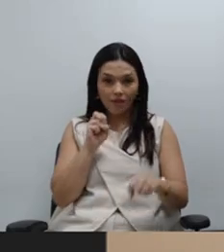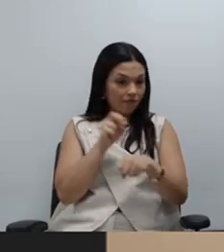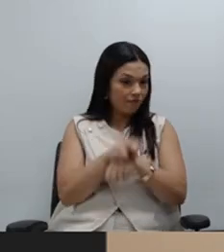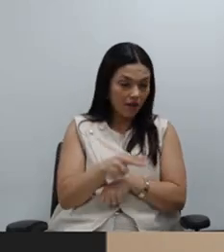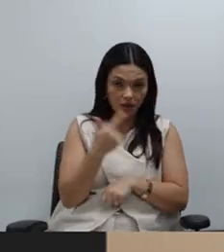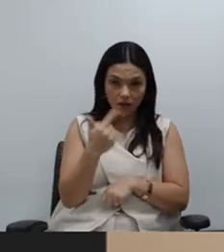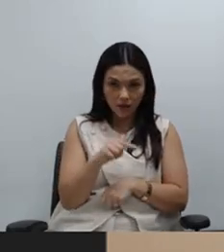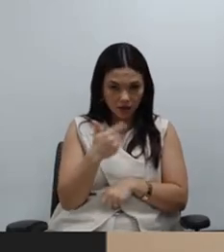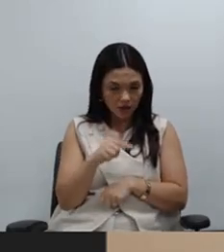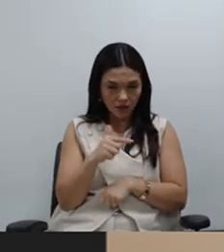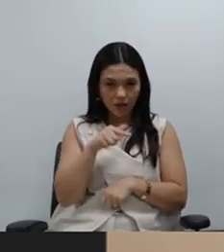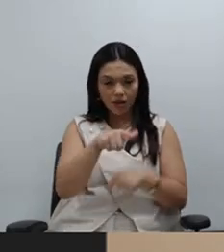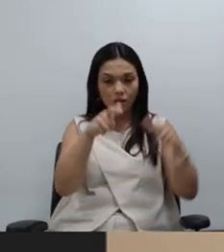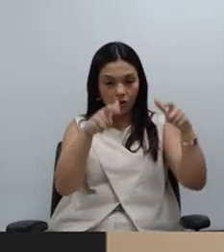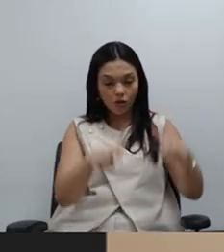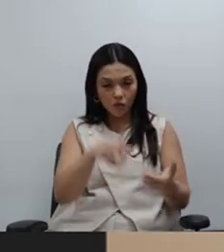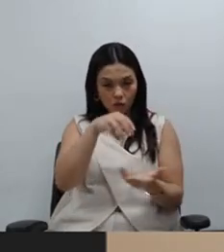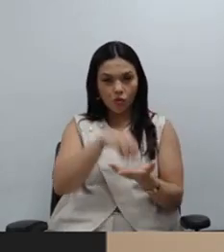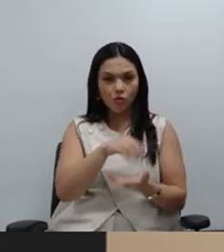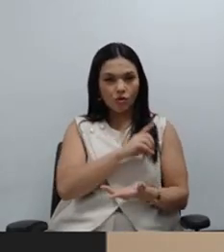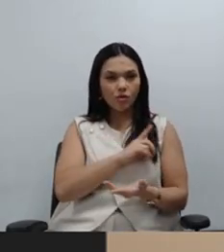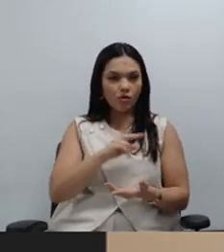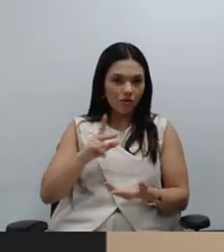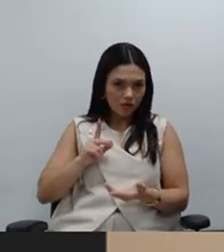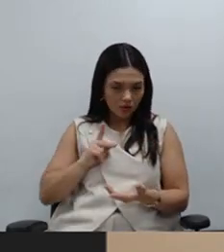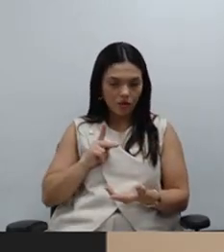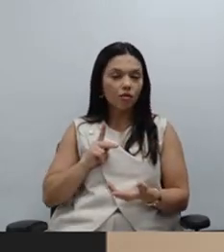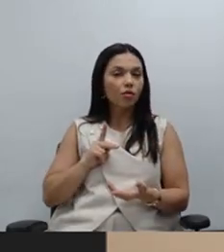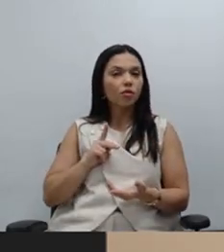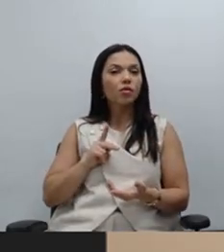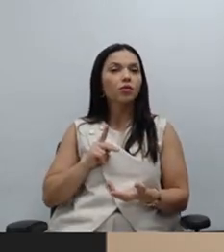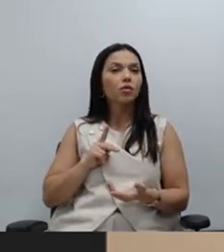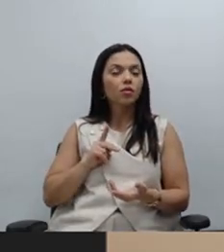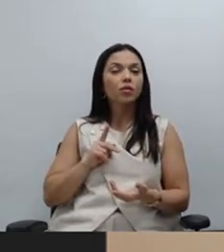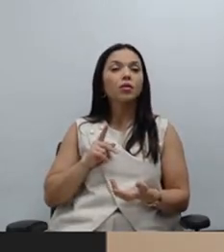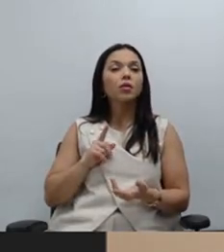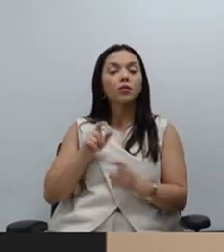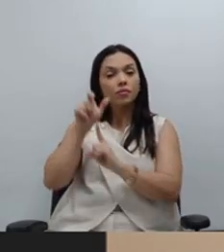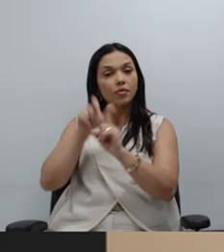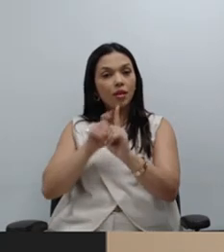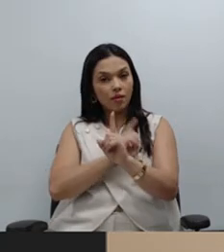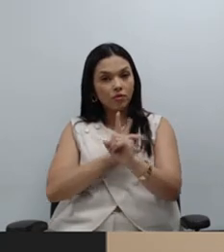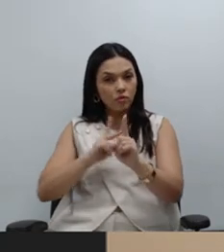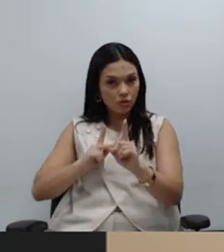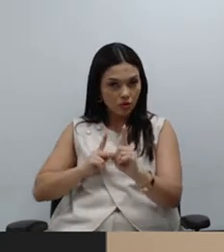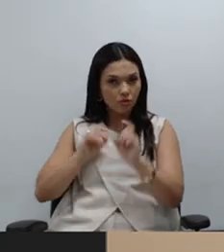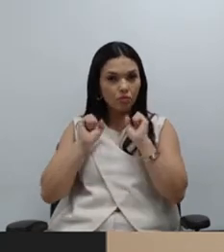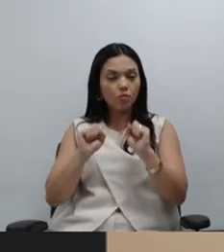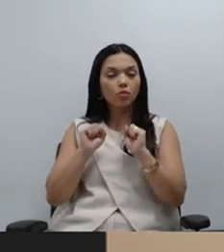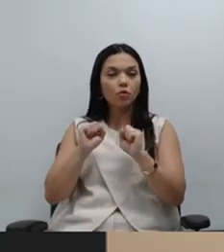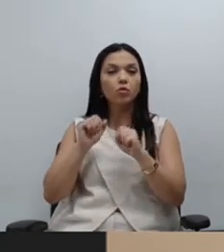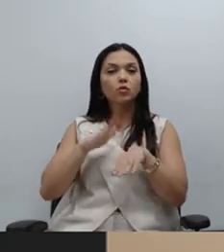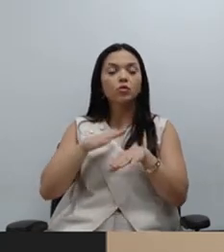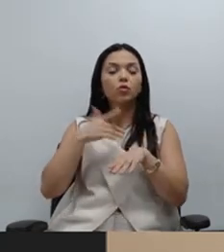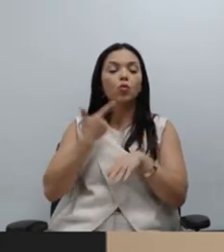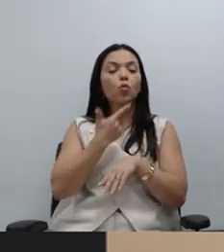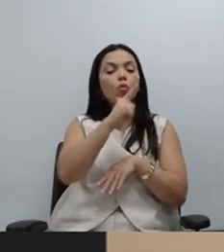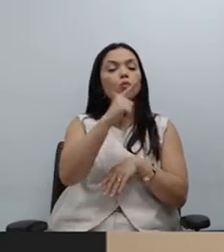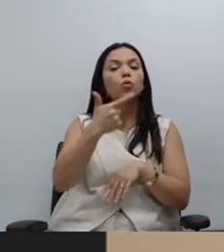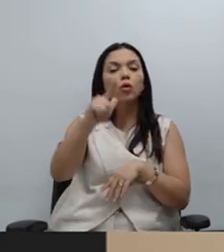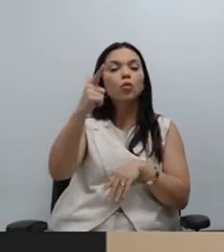unidade, friso novamente, não ser contemplado nas vagas de sua unidade, o defensor poderá participar do sorteio das vagas das demais unidades que se